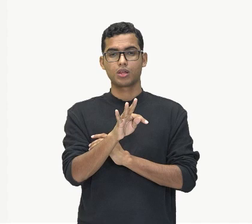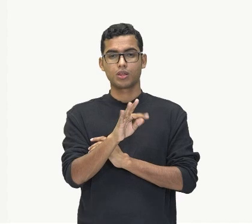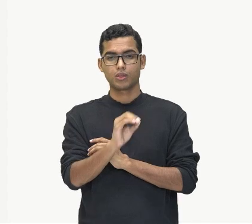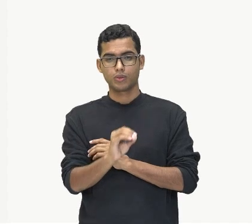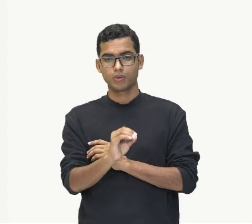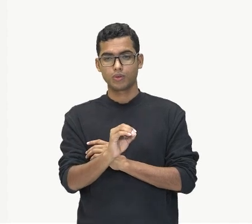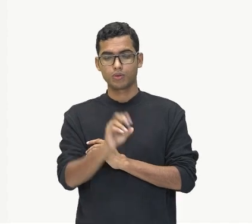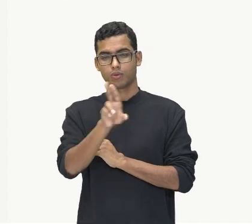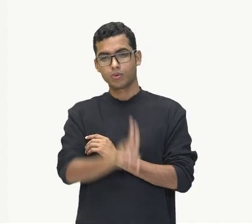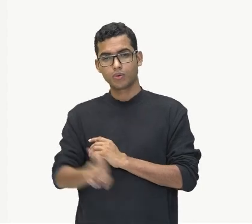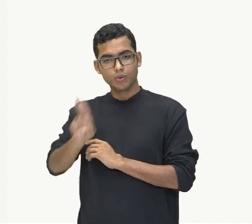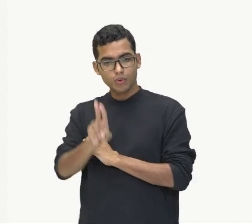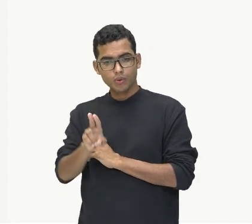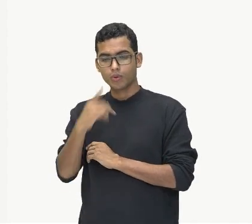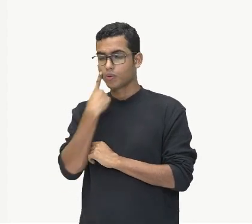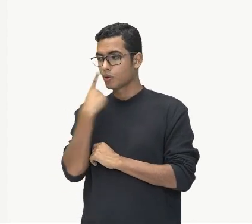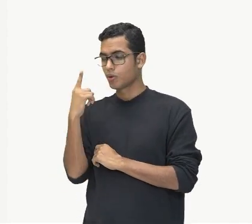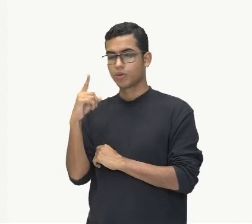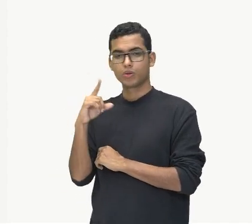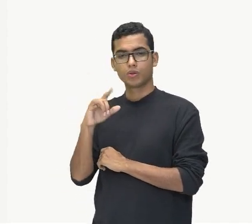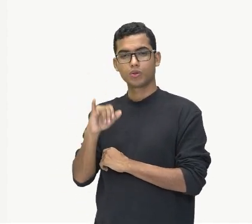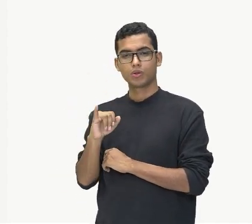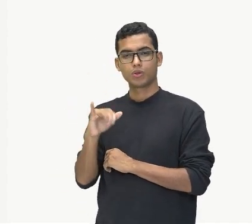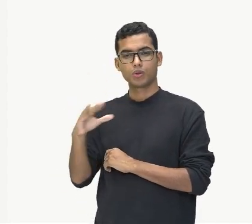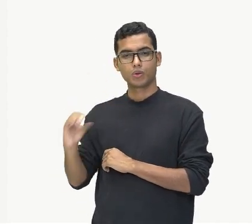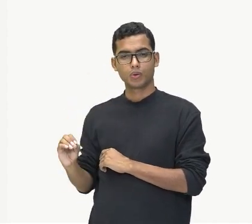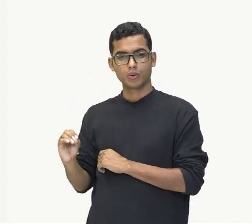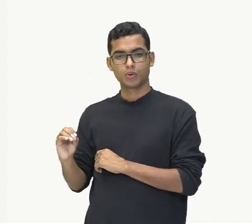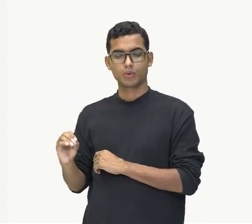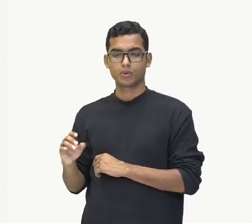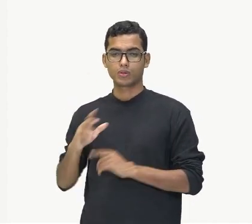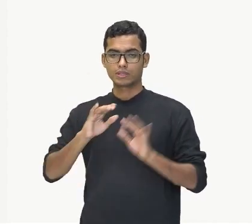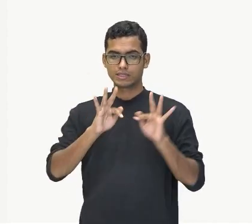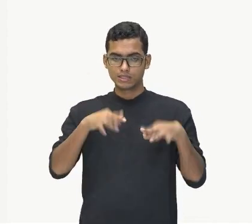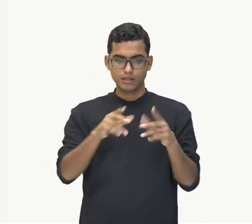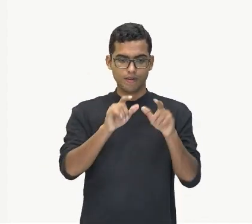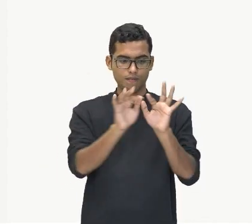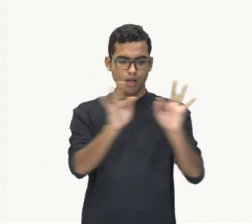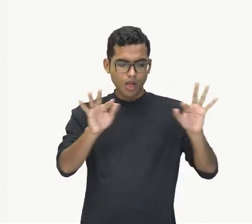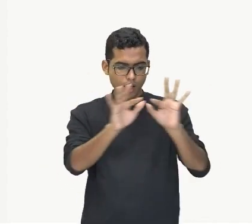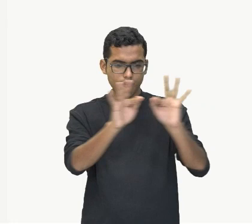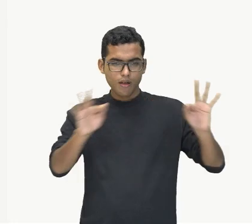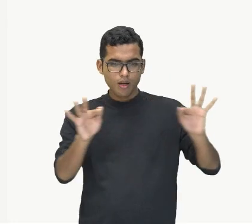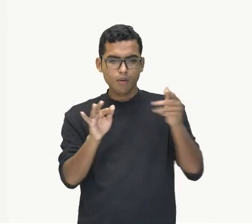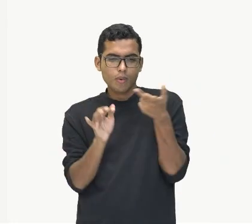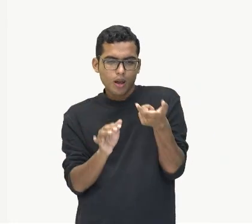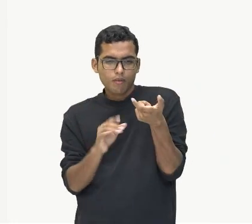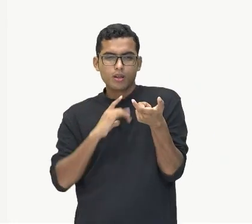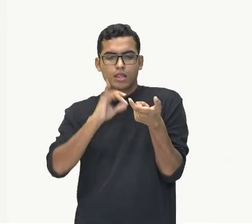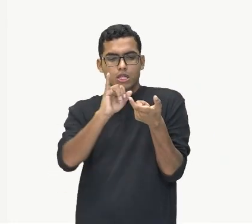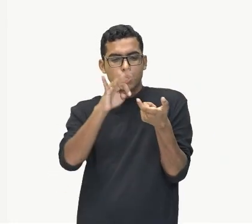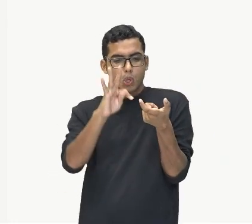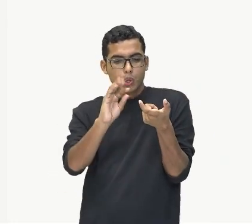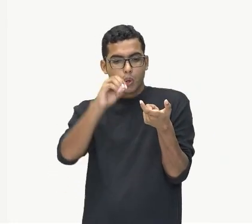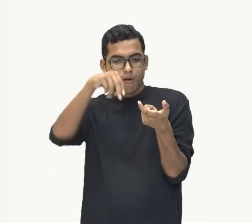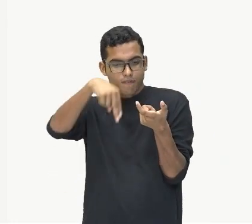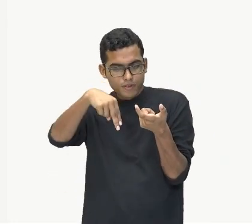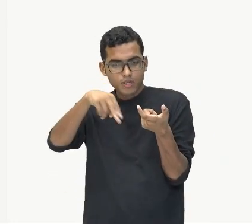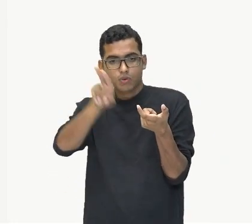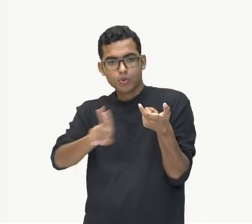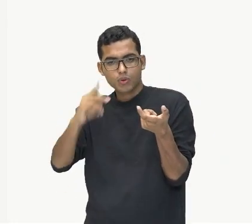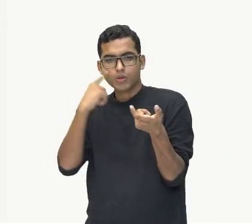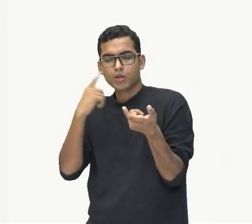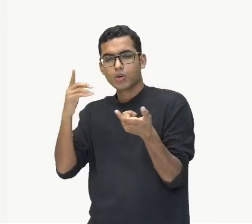o sufixo ico. Por isso, a necessidade de